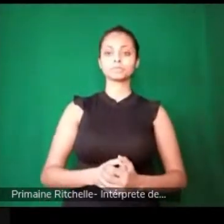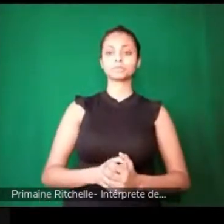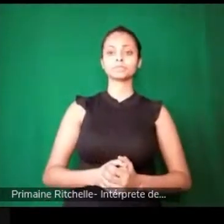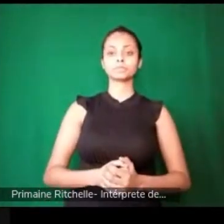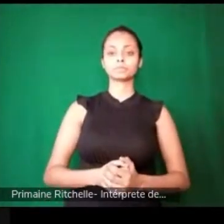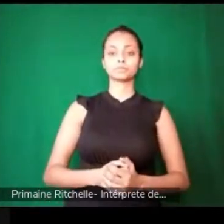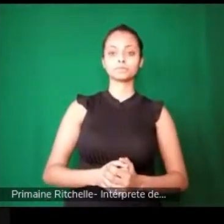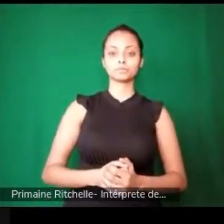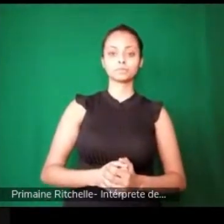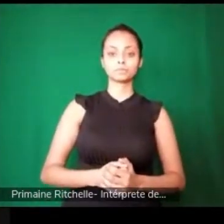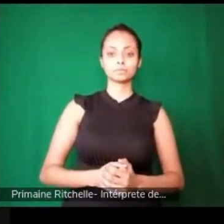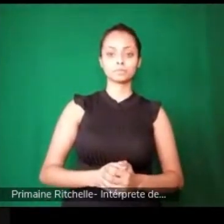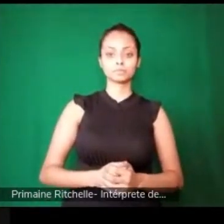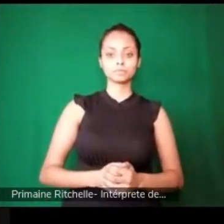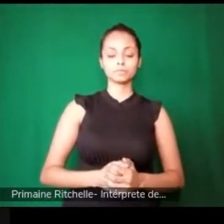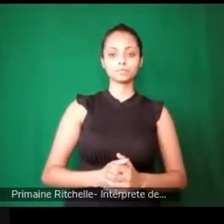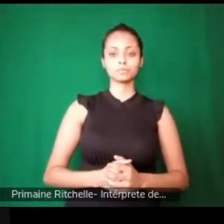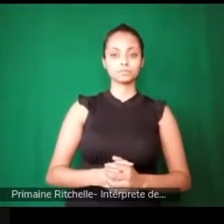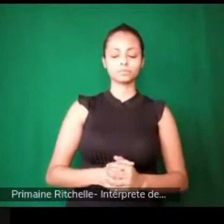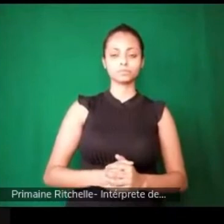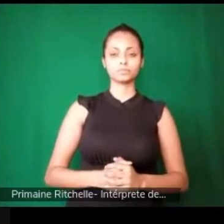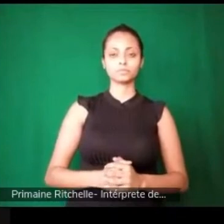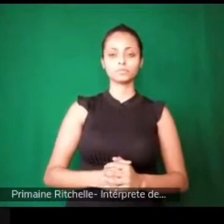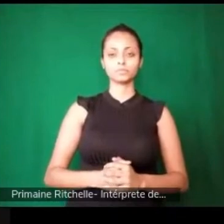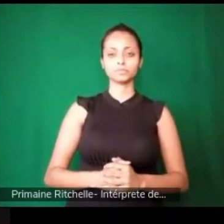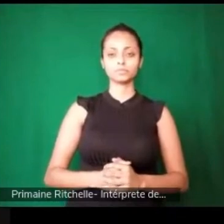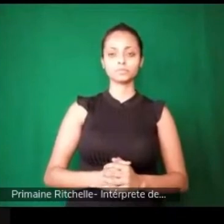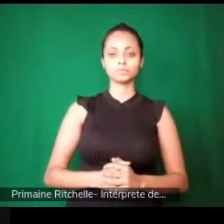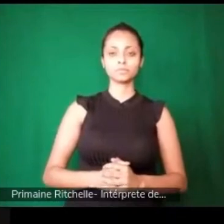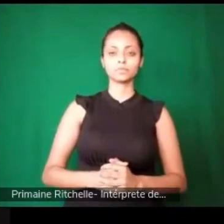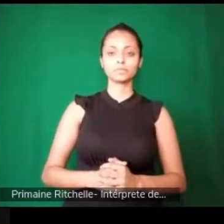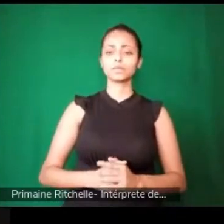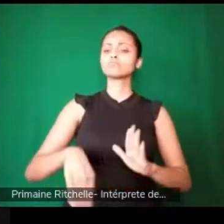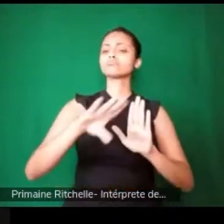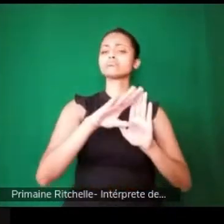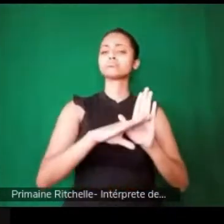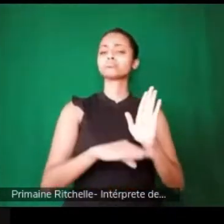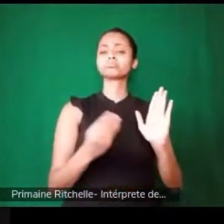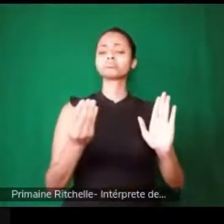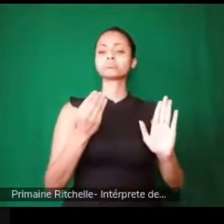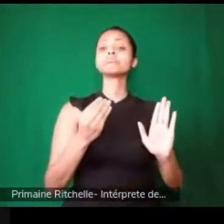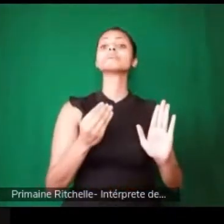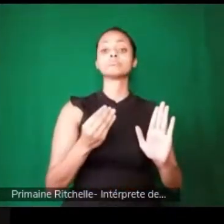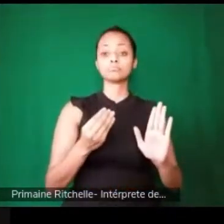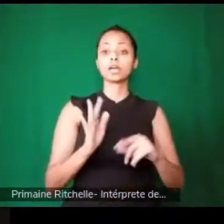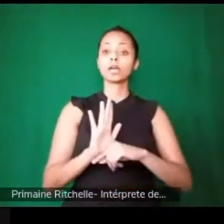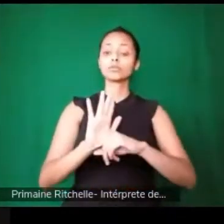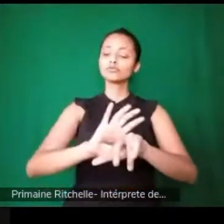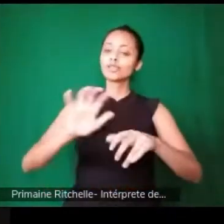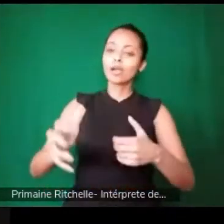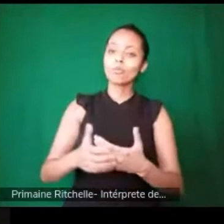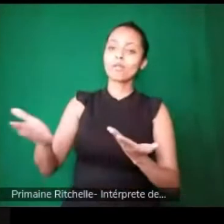Pode passar, Marcos, fazendo favor. Qual que é a finalidade desse formulário, gente? É ofertar o acolhimento inicial para